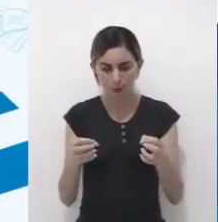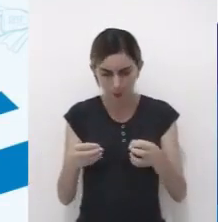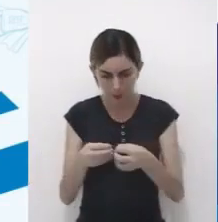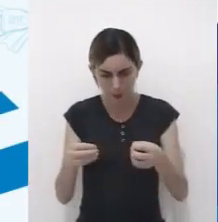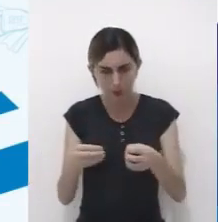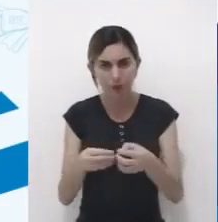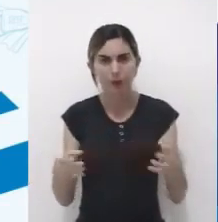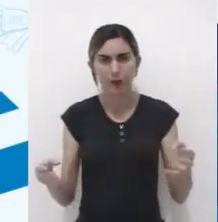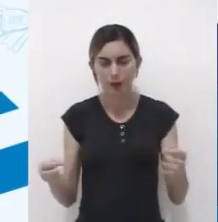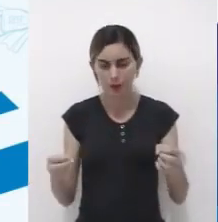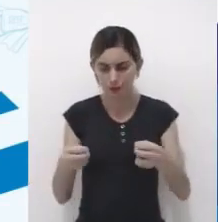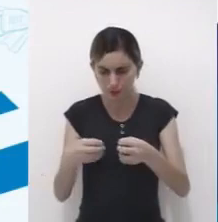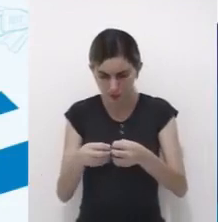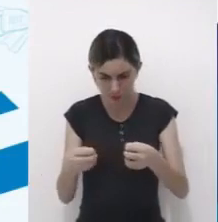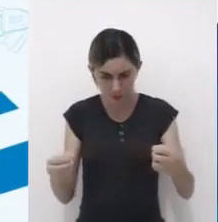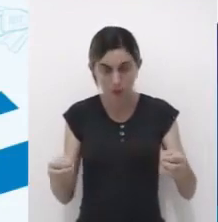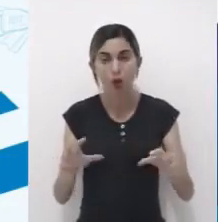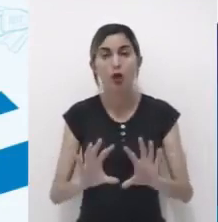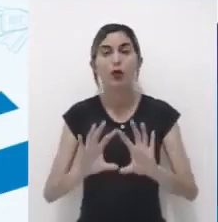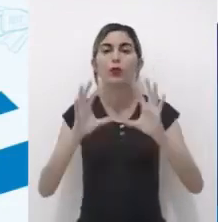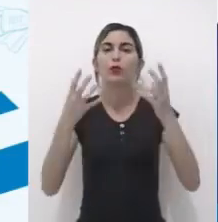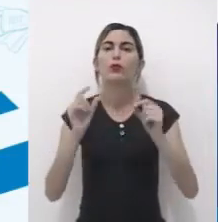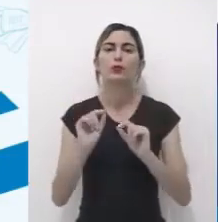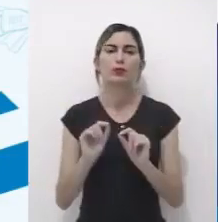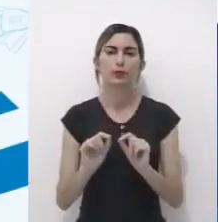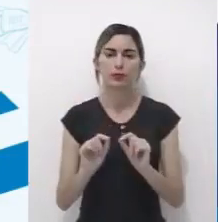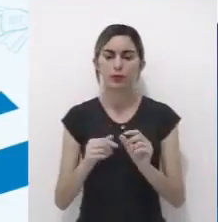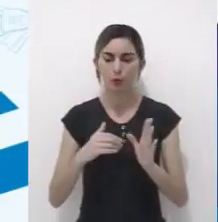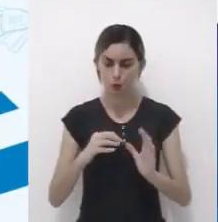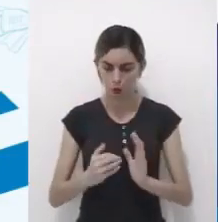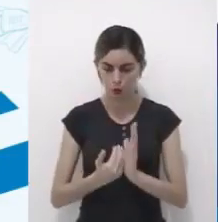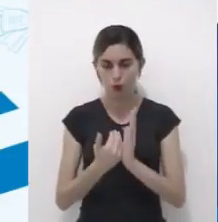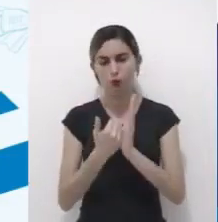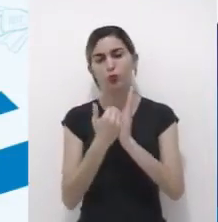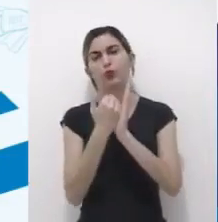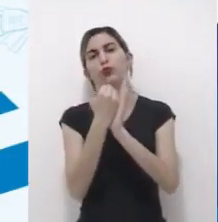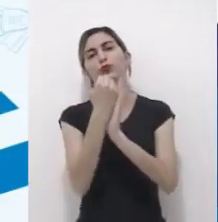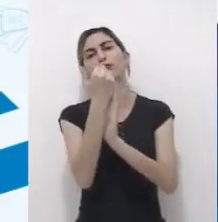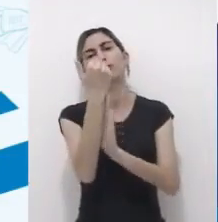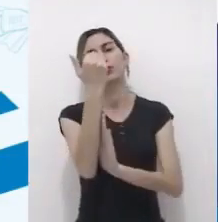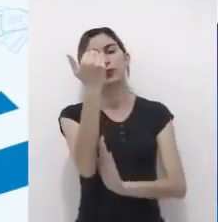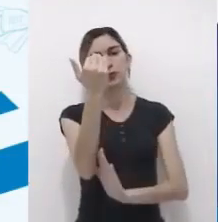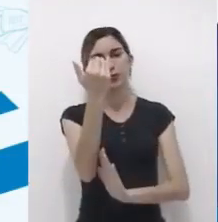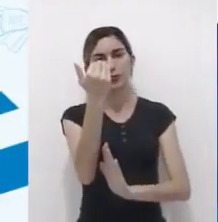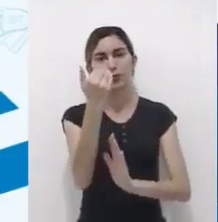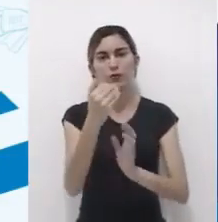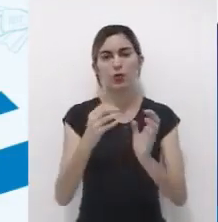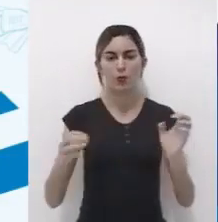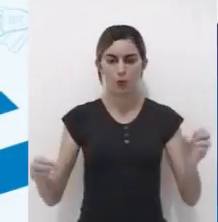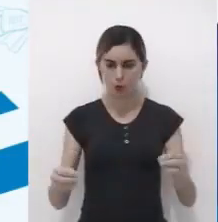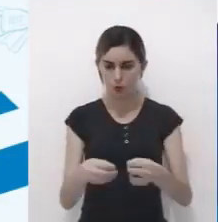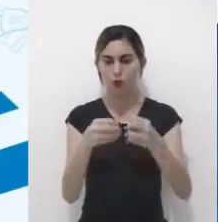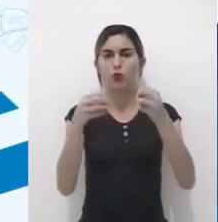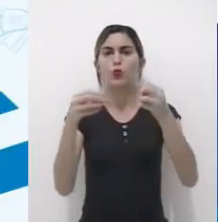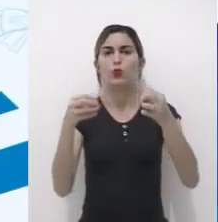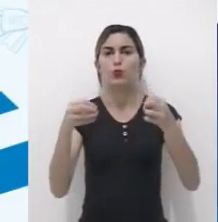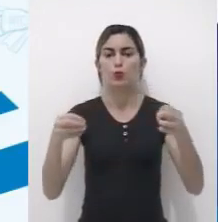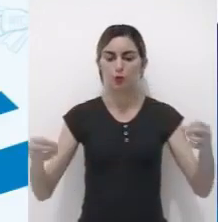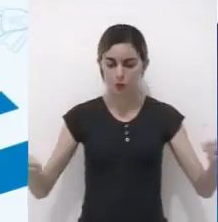mais próximos uns dos outros, o que é que vai acontecer? Aumenta a frequência das